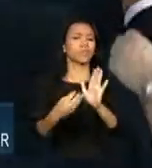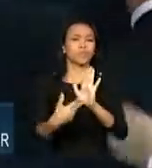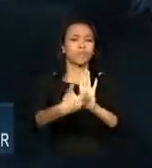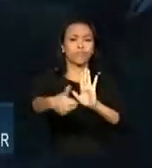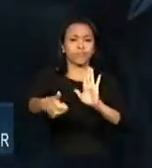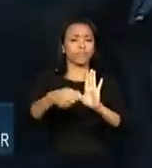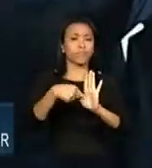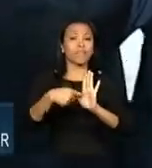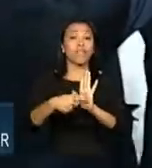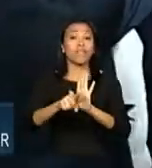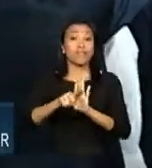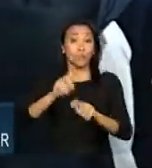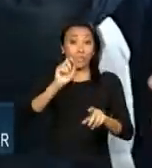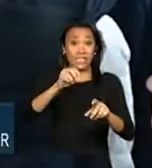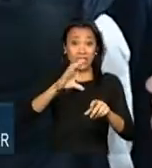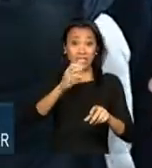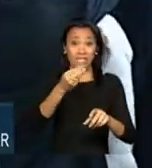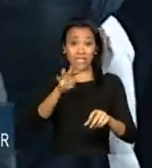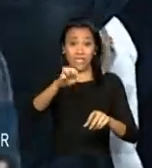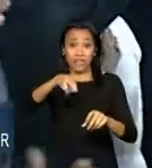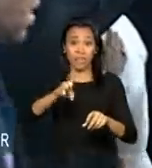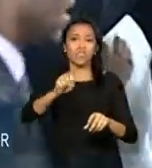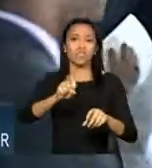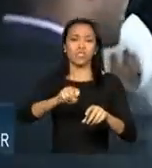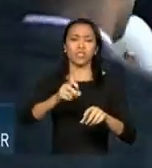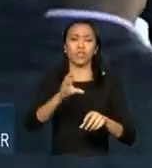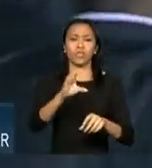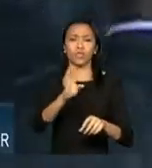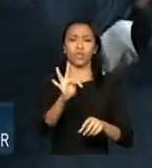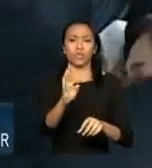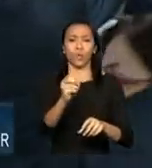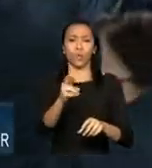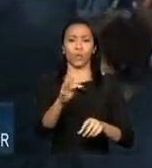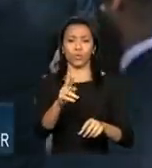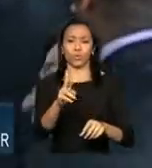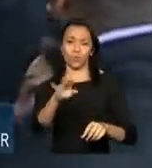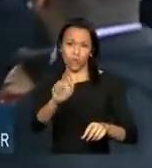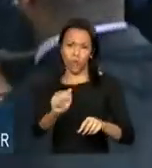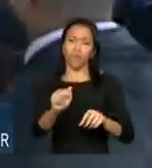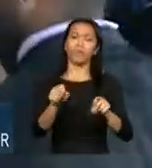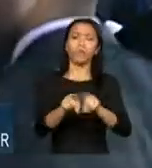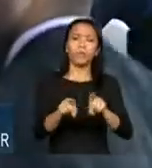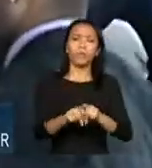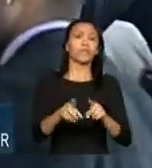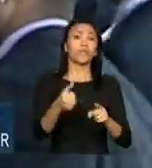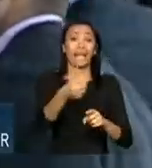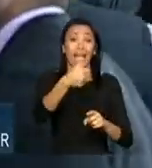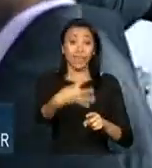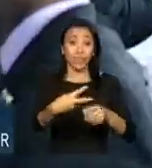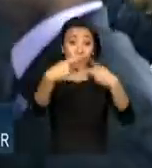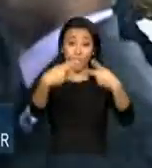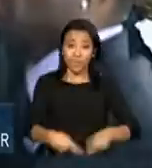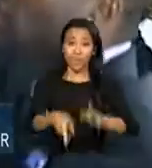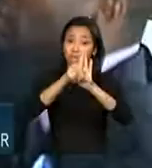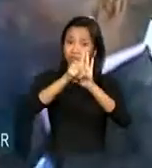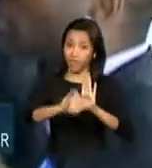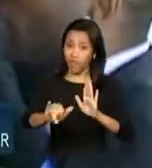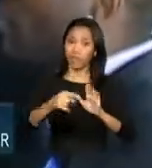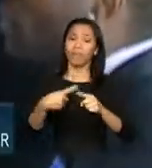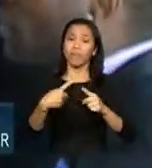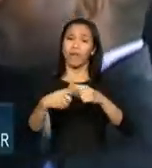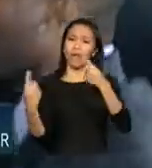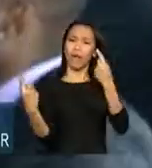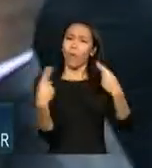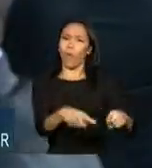na Lei dos Crimes de Tortura. Tem também 14 projetos de lei para fortalecer o enfrentamento à